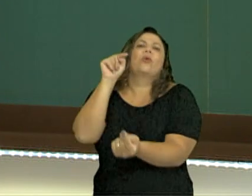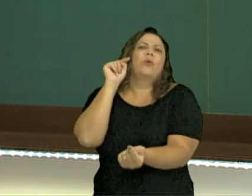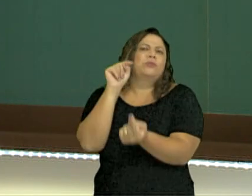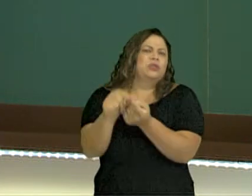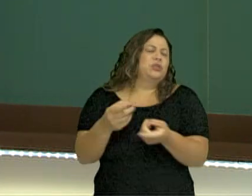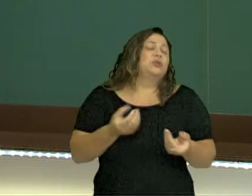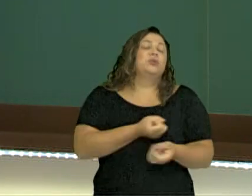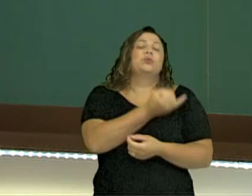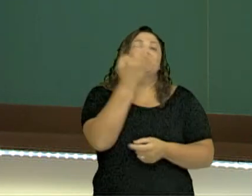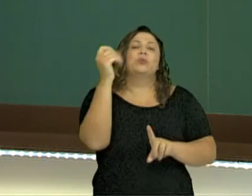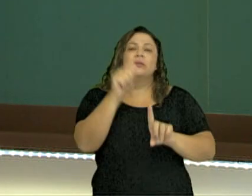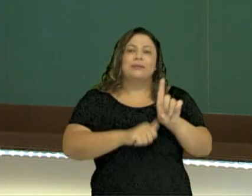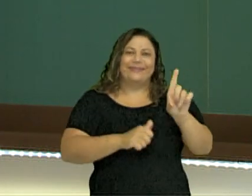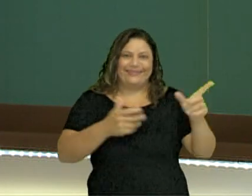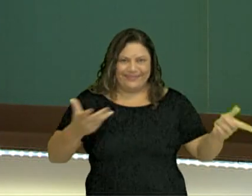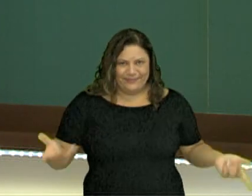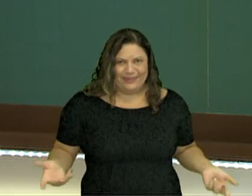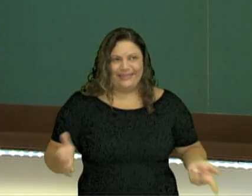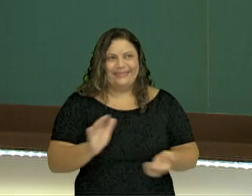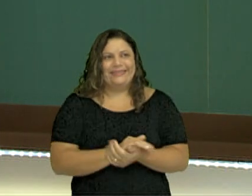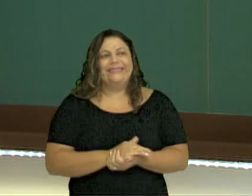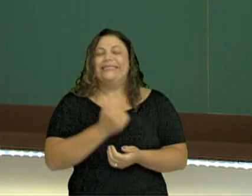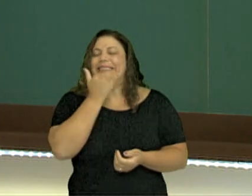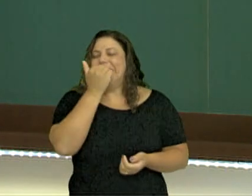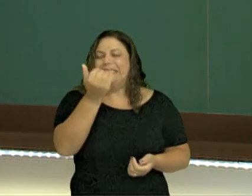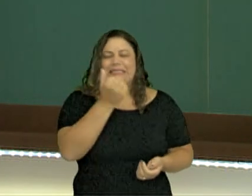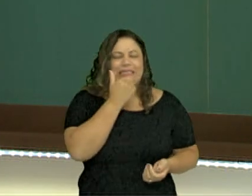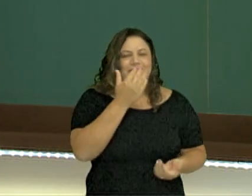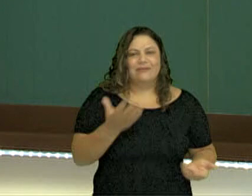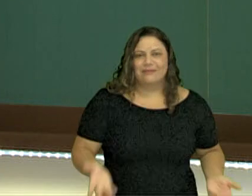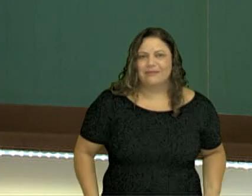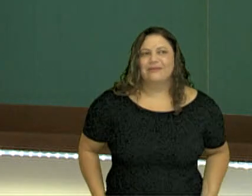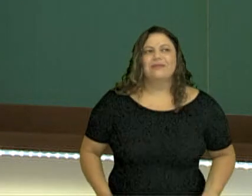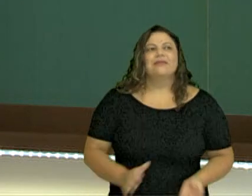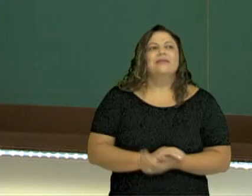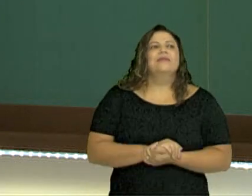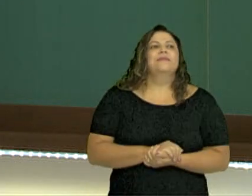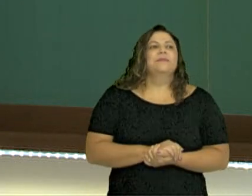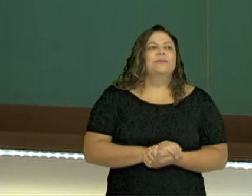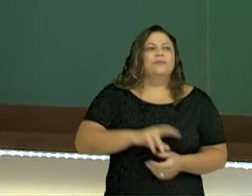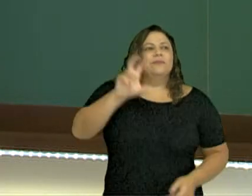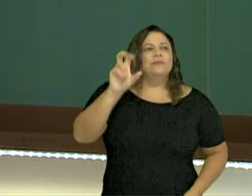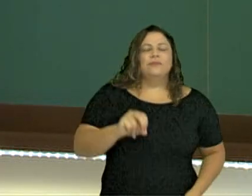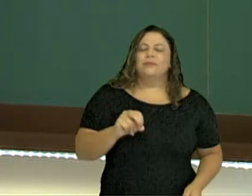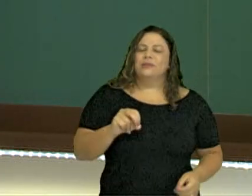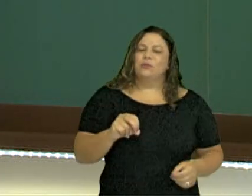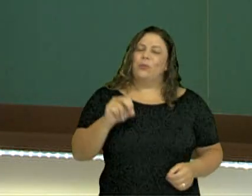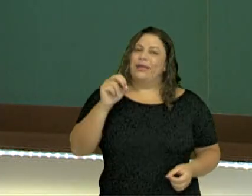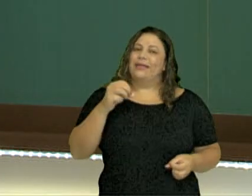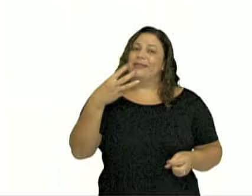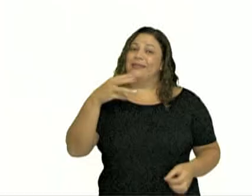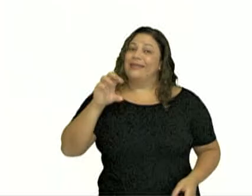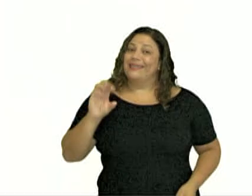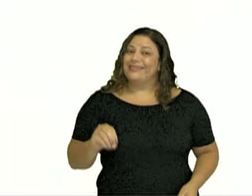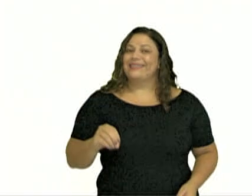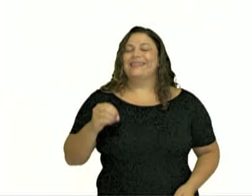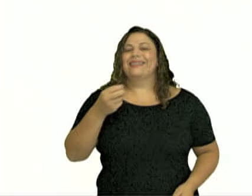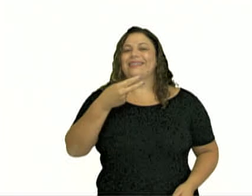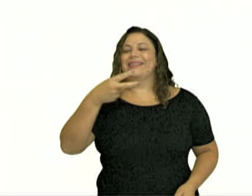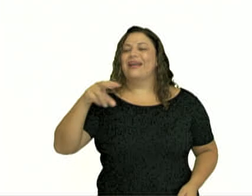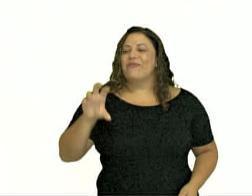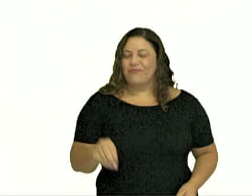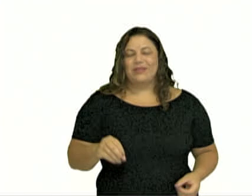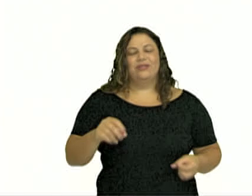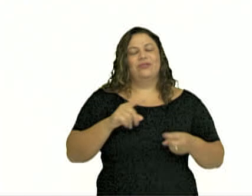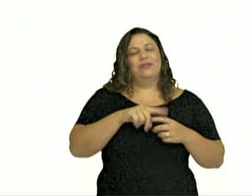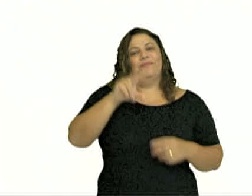guardar naquele mês, gente, tá? Senão você não vai conseguir fazer. O método 50, 30 e 20 é bastante interessante. 50%